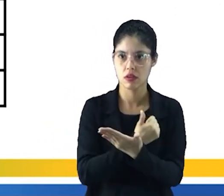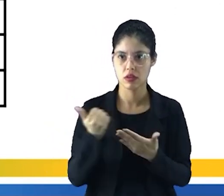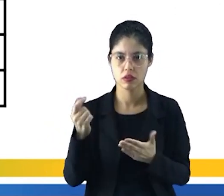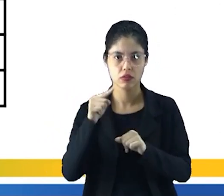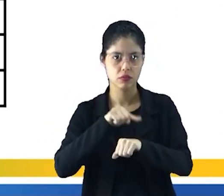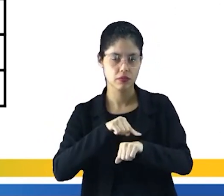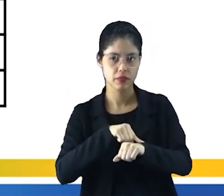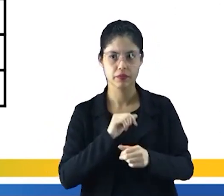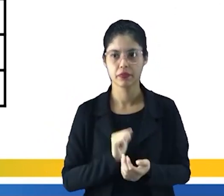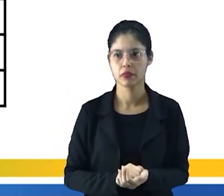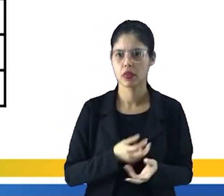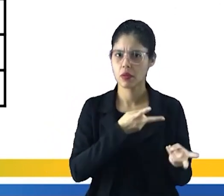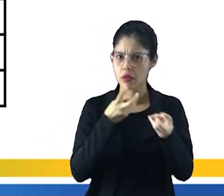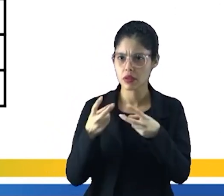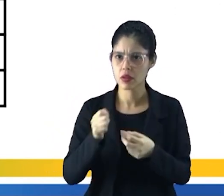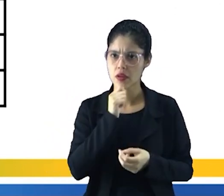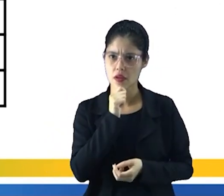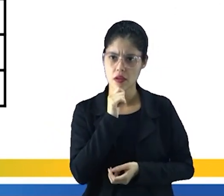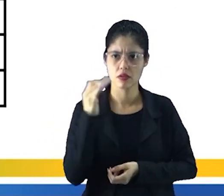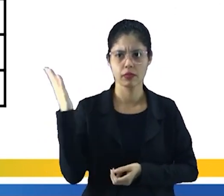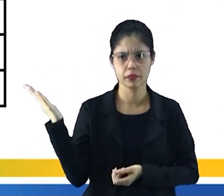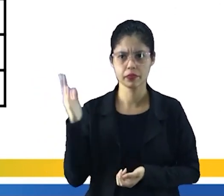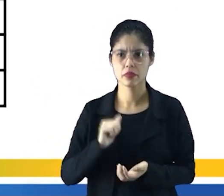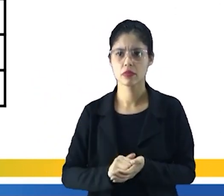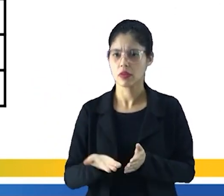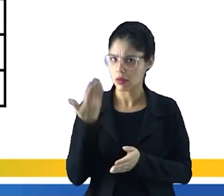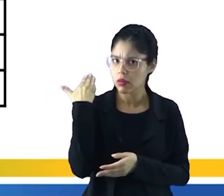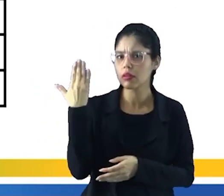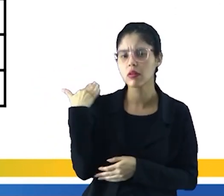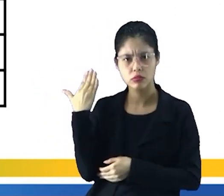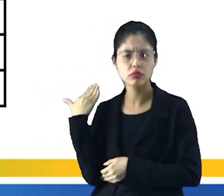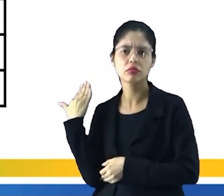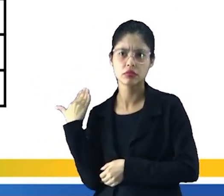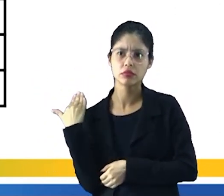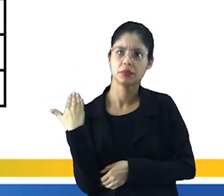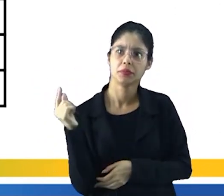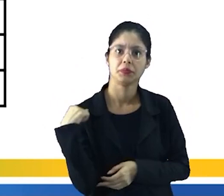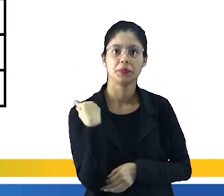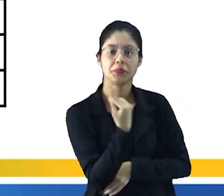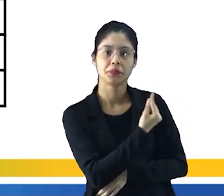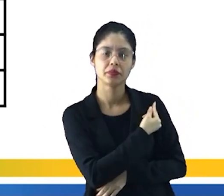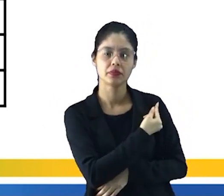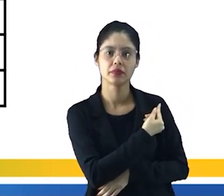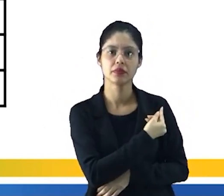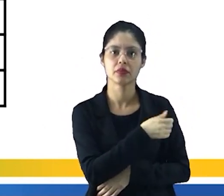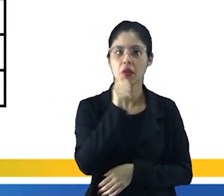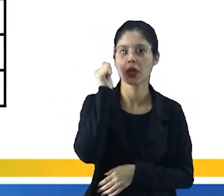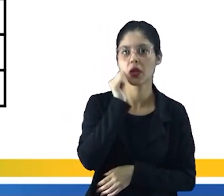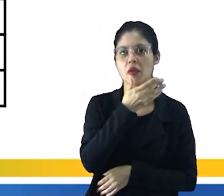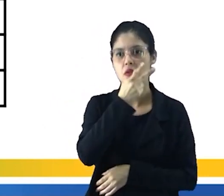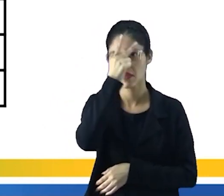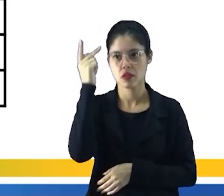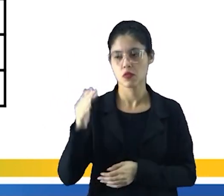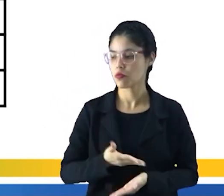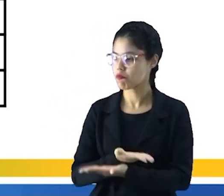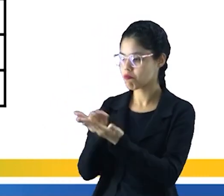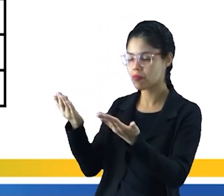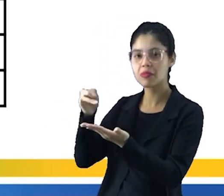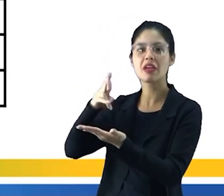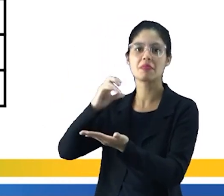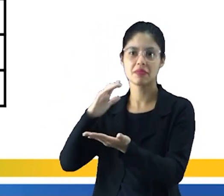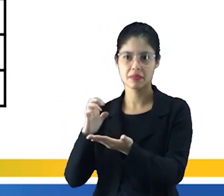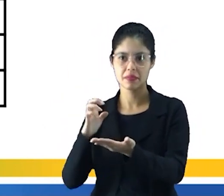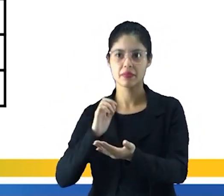ação do tempo, como a gente pode perceber aí no exemplo, né? Antigamente, né, nós nos referíamos às pessoas como vossa